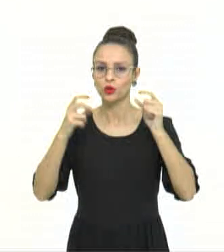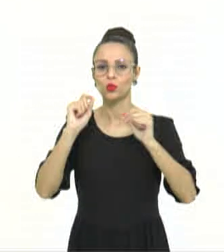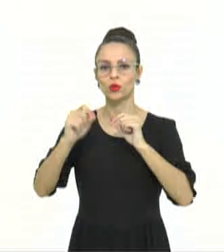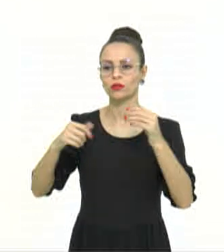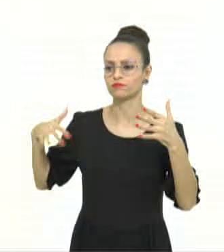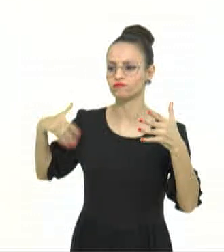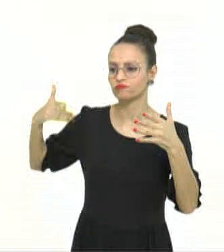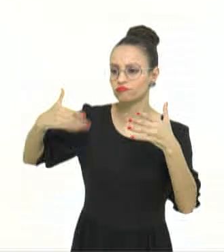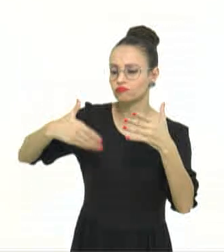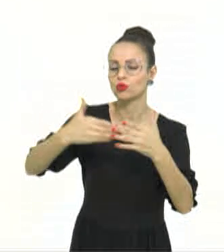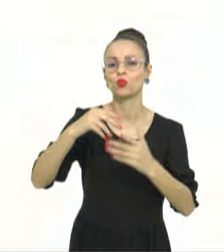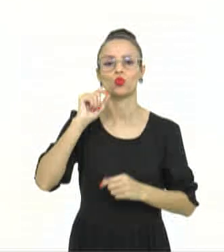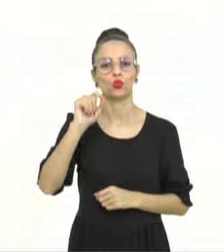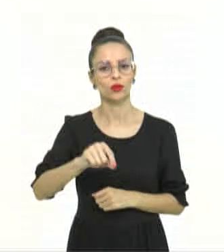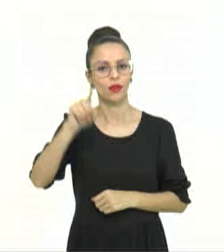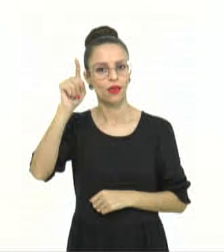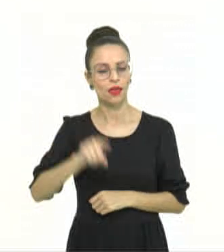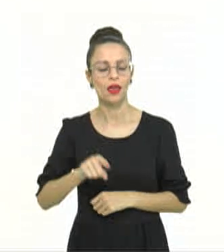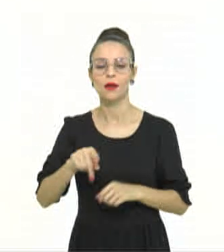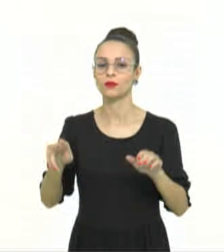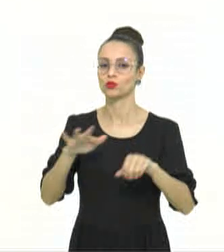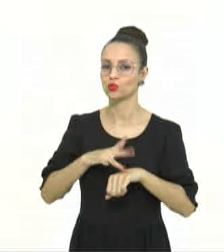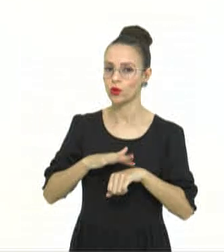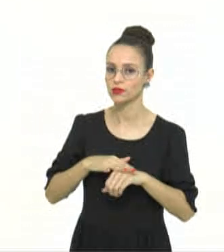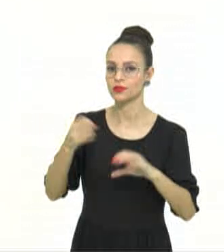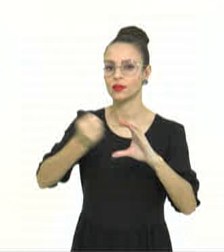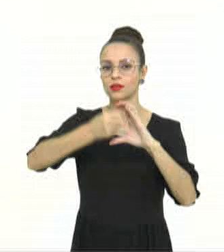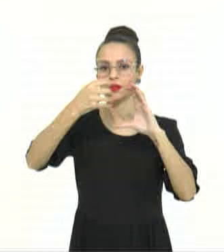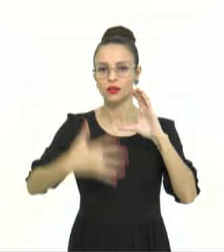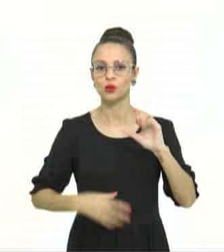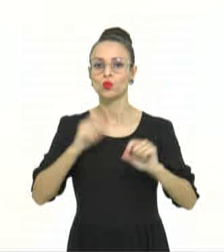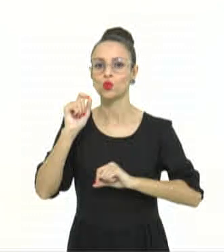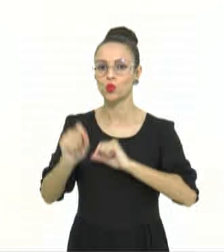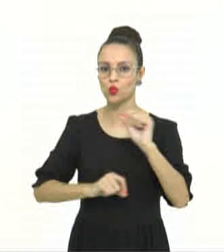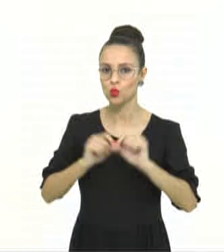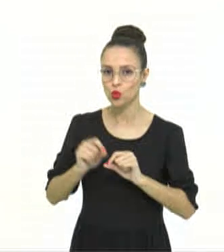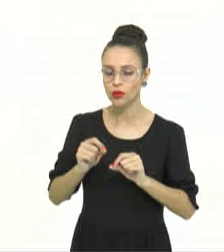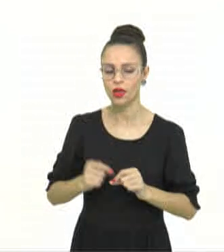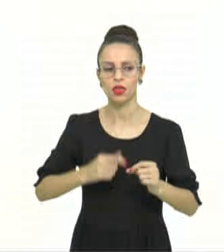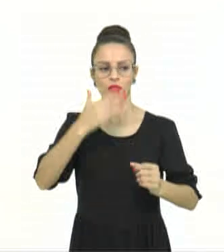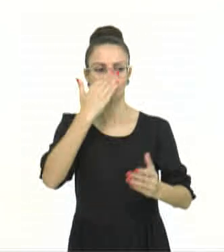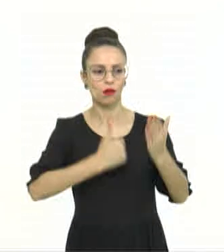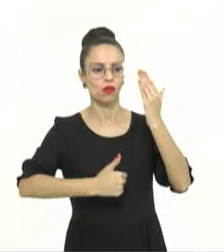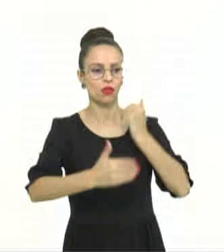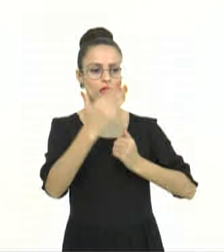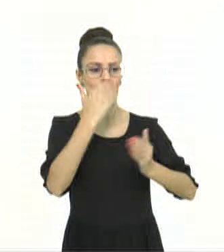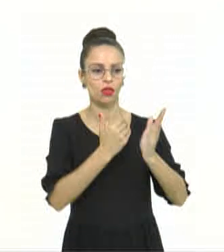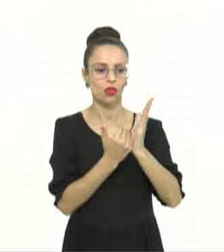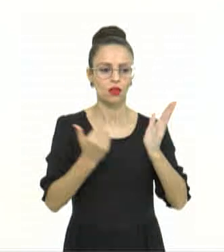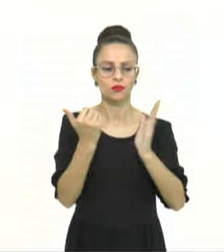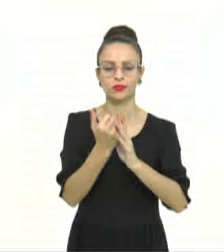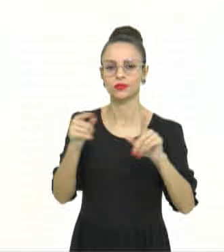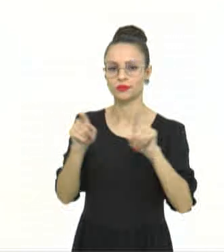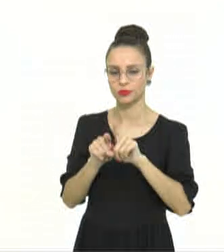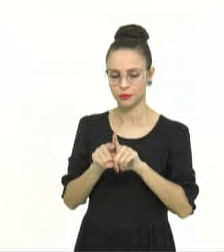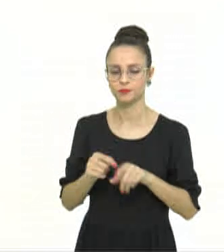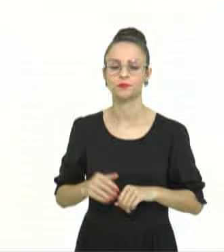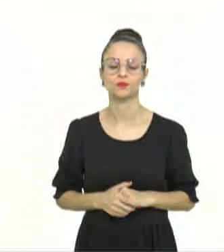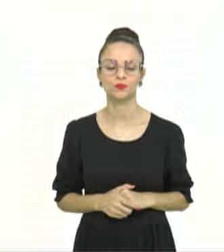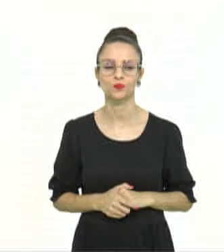anos como uma síndrome caracterizada por episódios de ingestão exagerada e compulsiva de